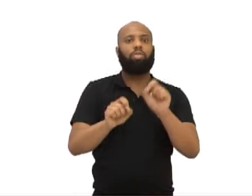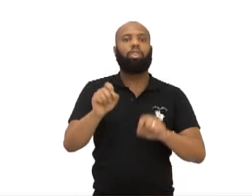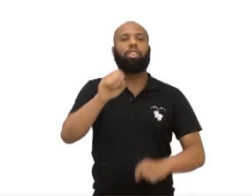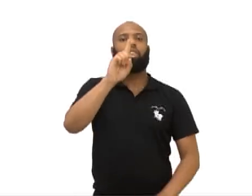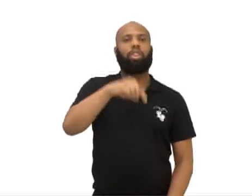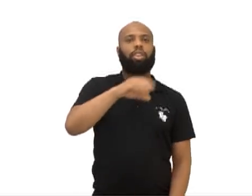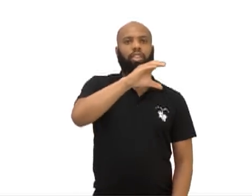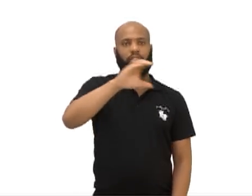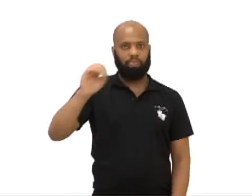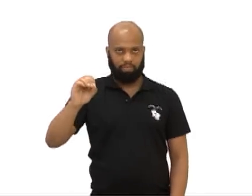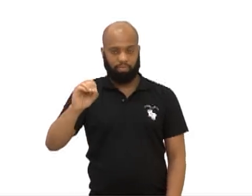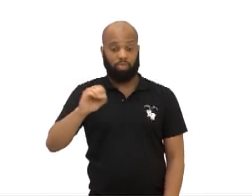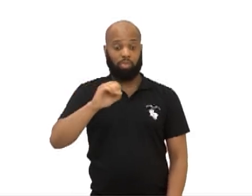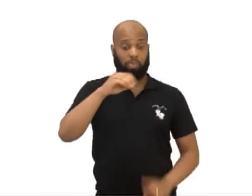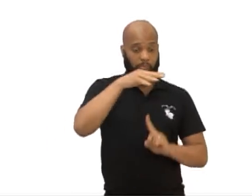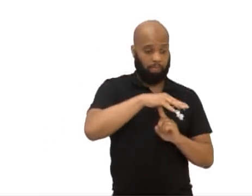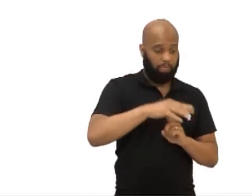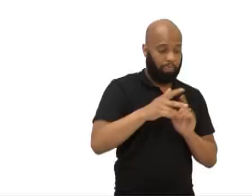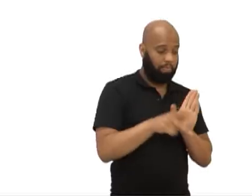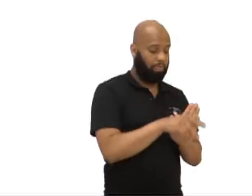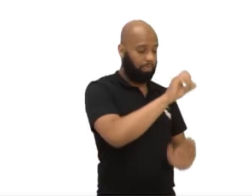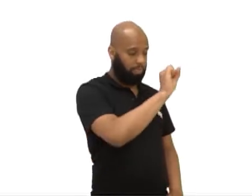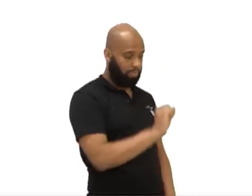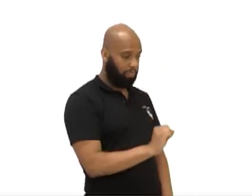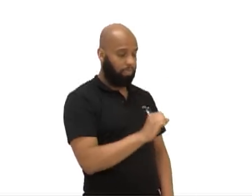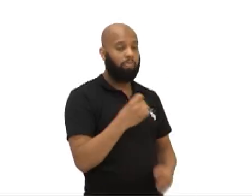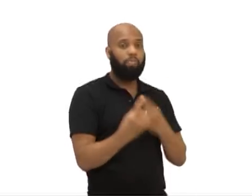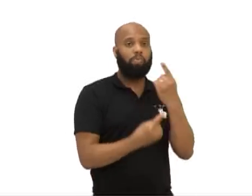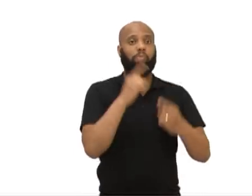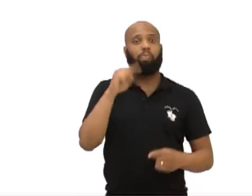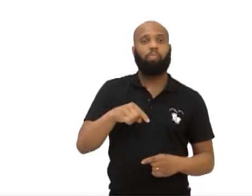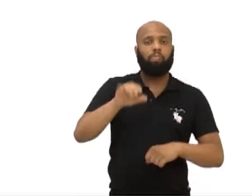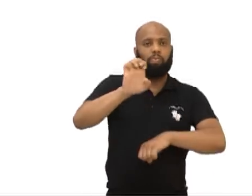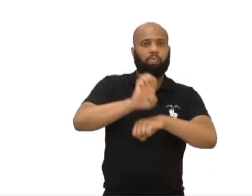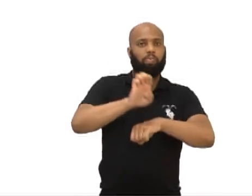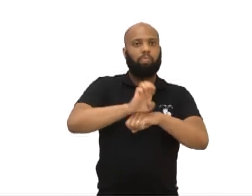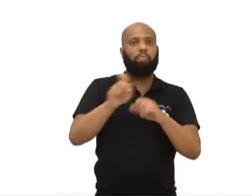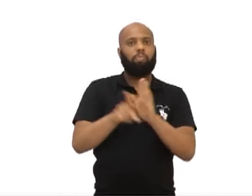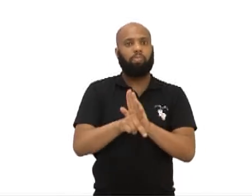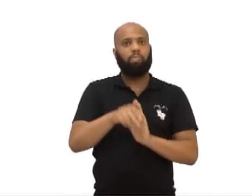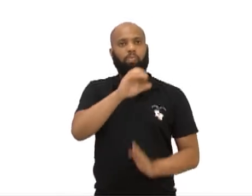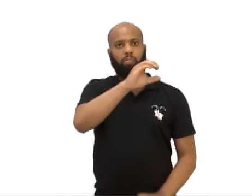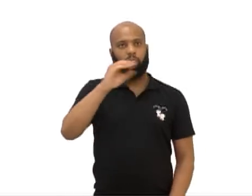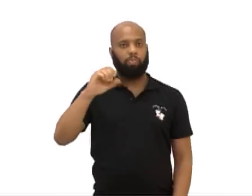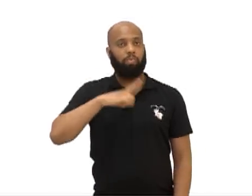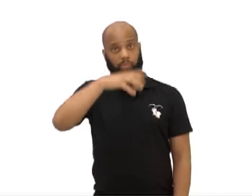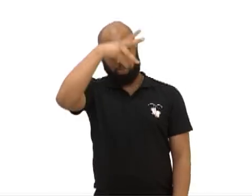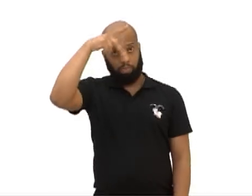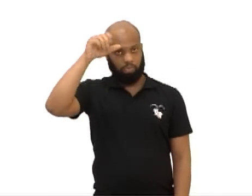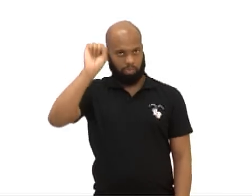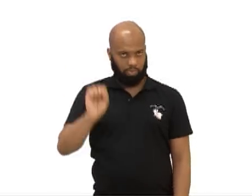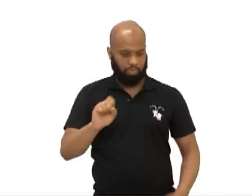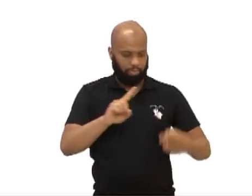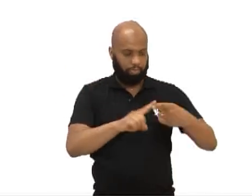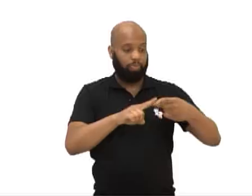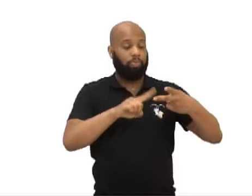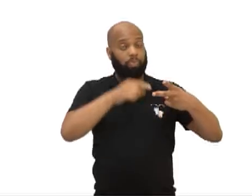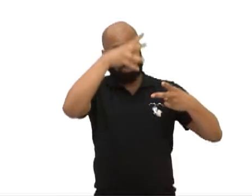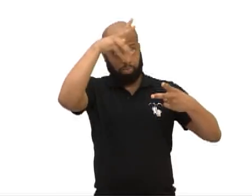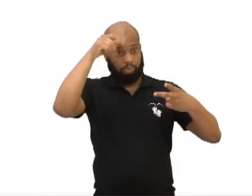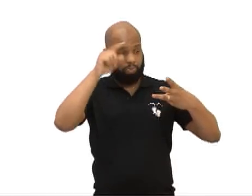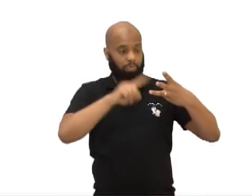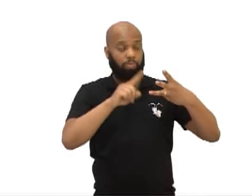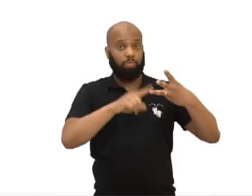O Paraná fica na região sul. Quais são os estados da região centro-oeste? Nós temos Mato Grosso do Sul, Mato Grosso,